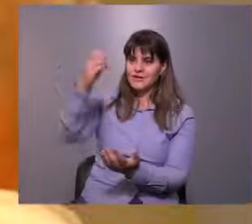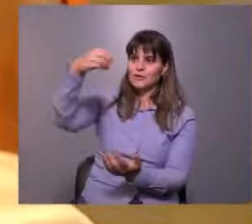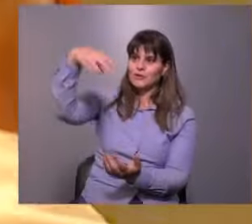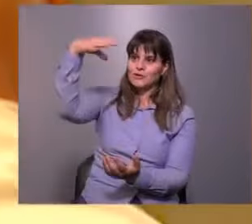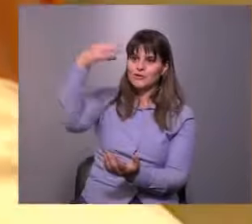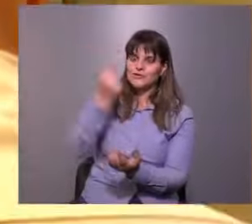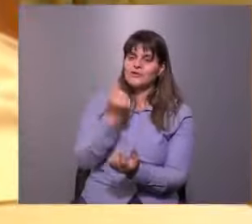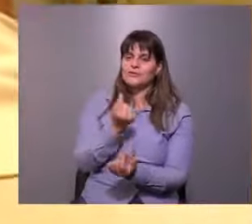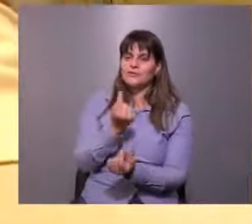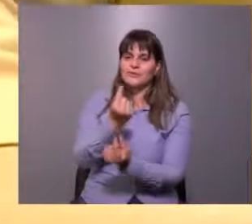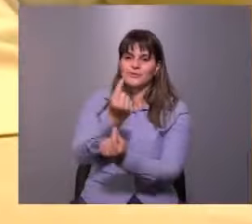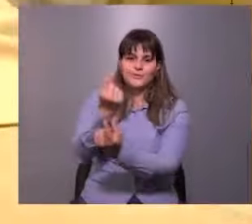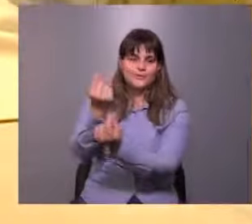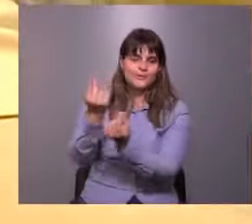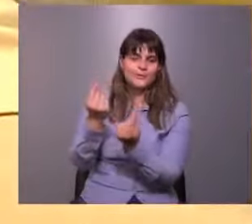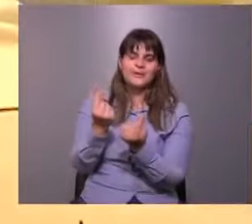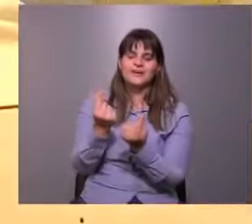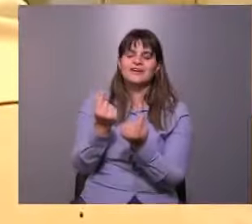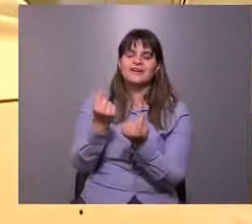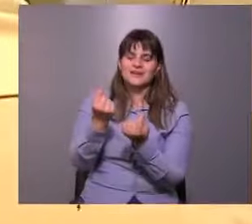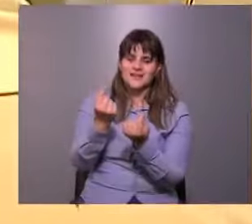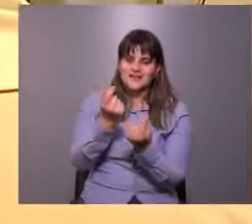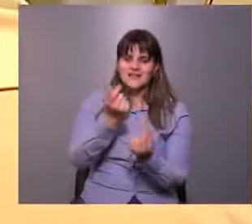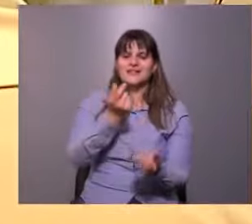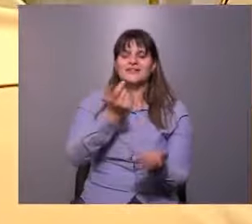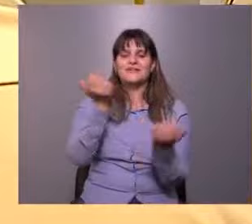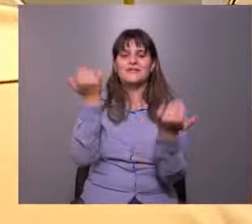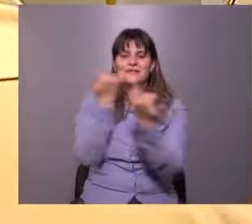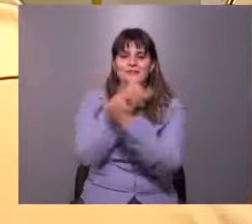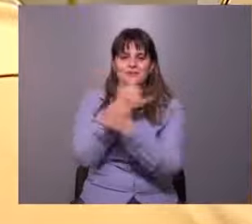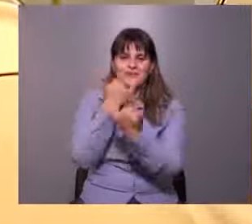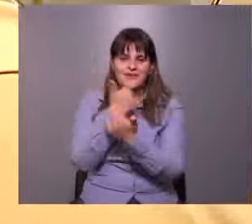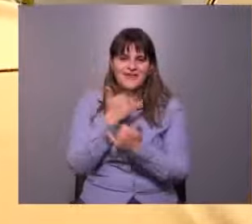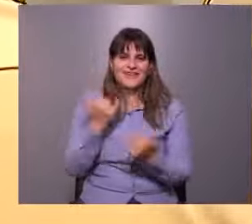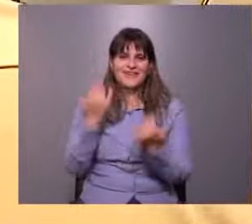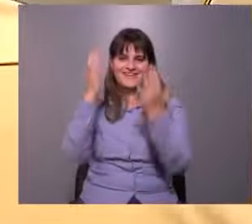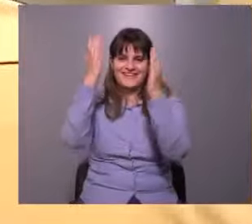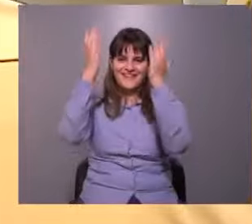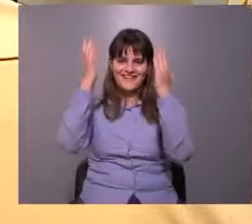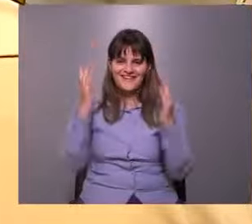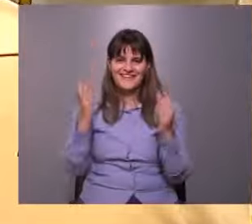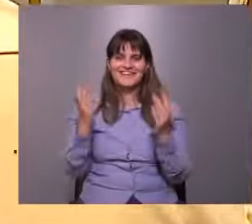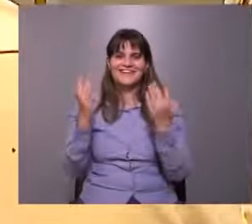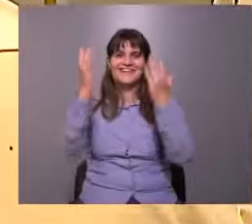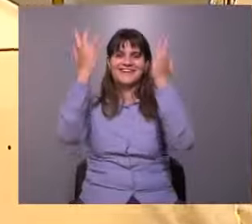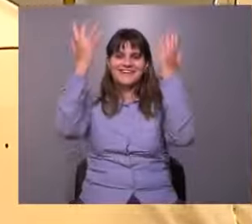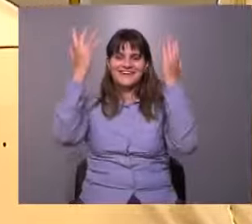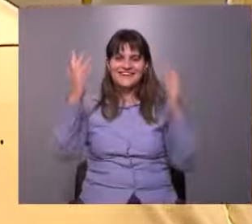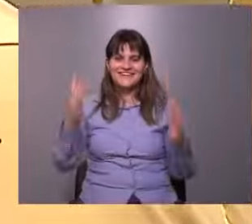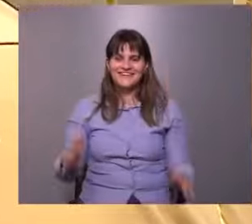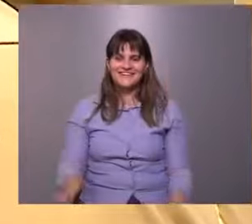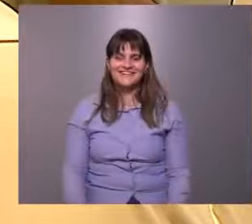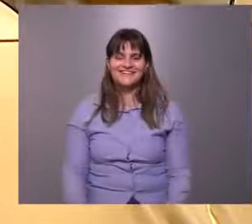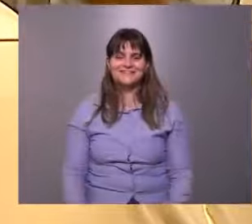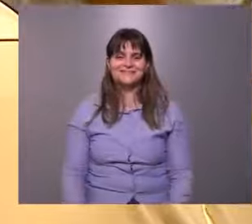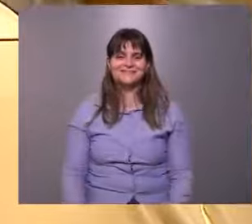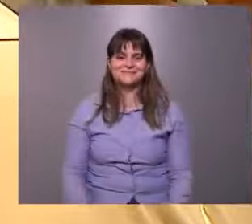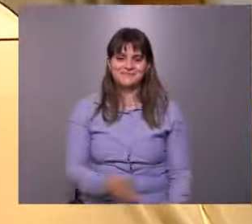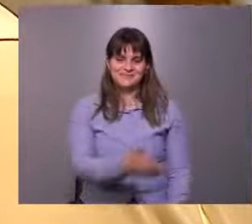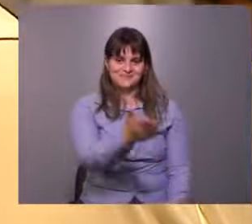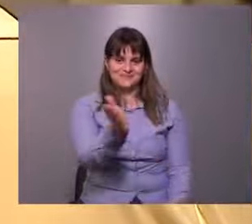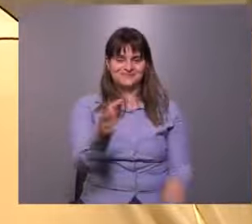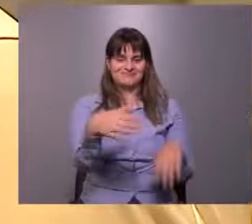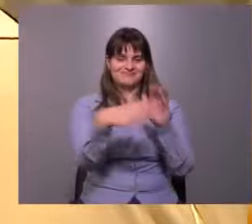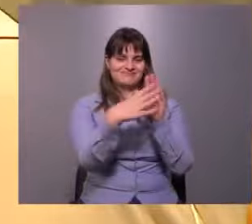Lumen Christi omnes.